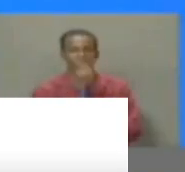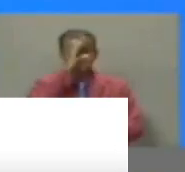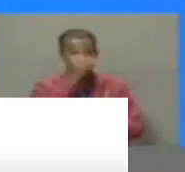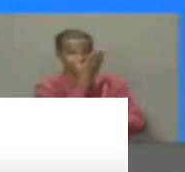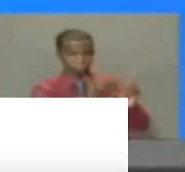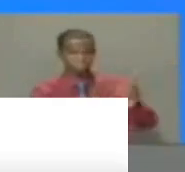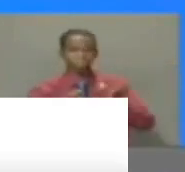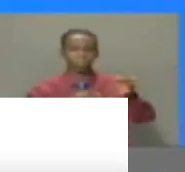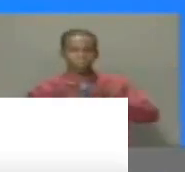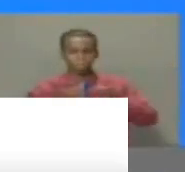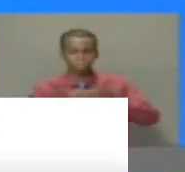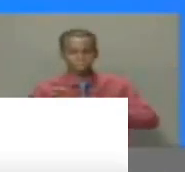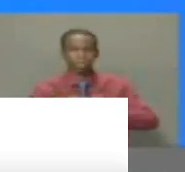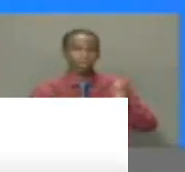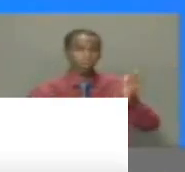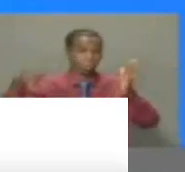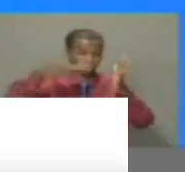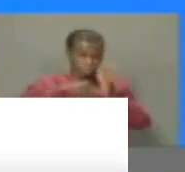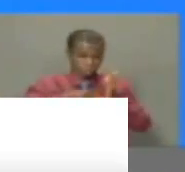uma em 1514